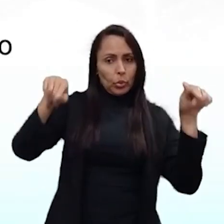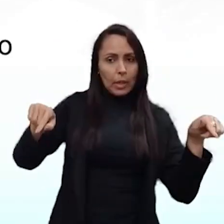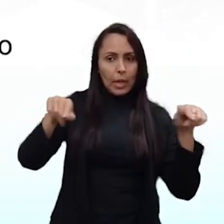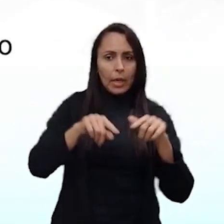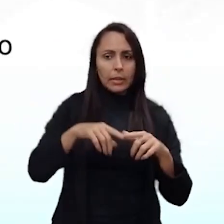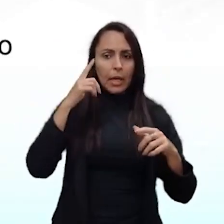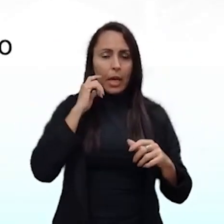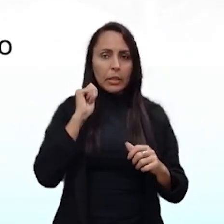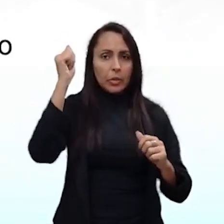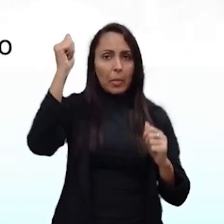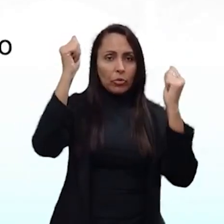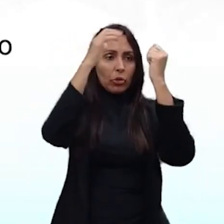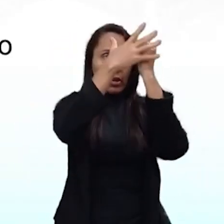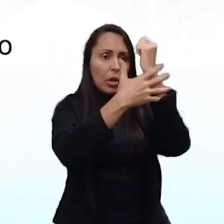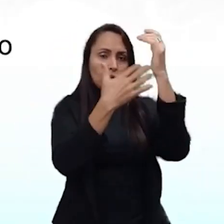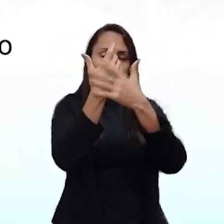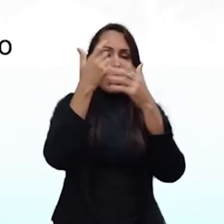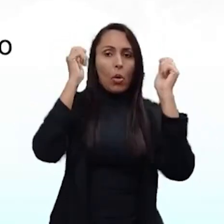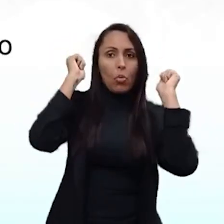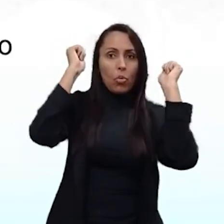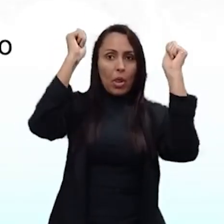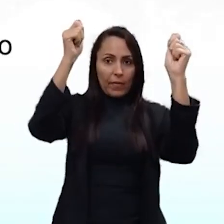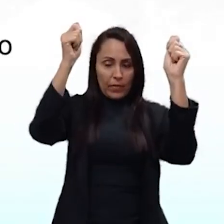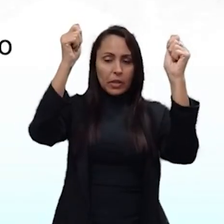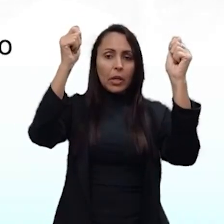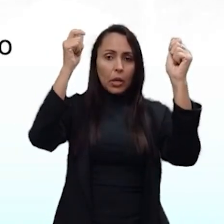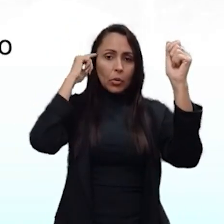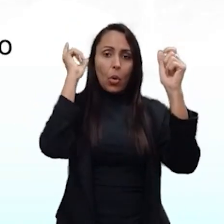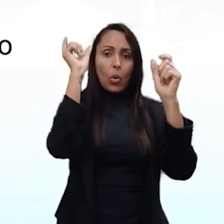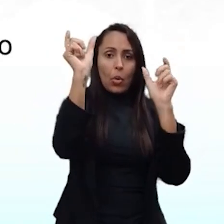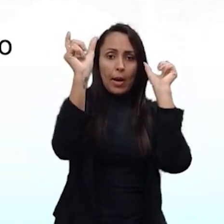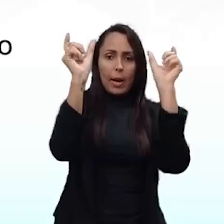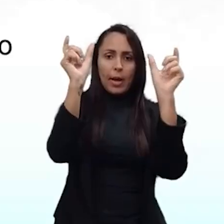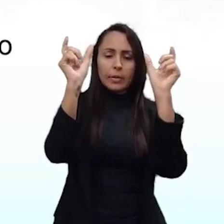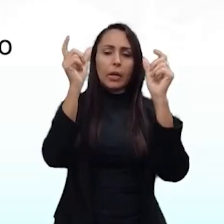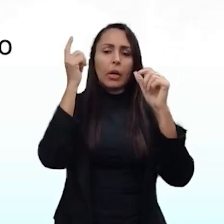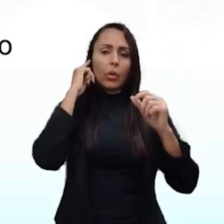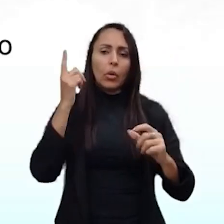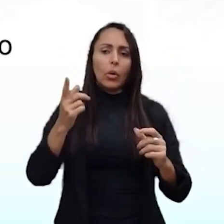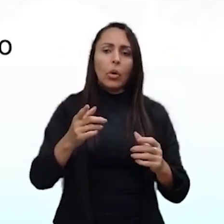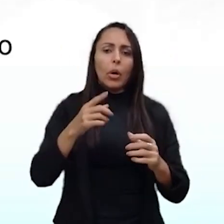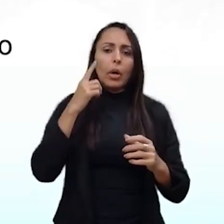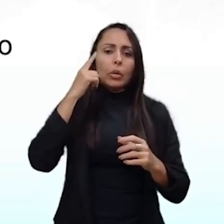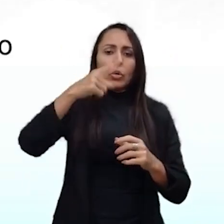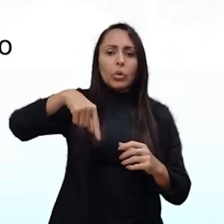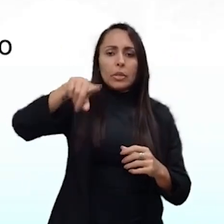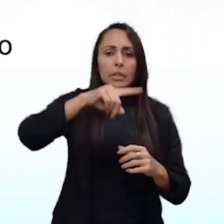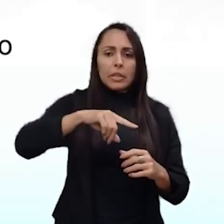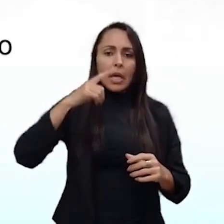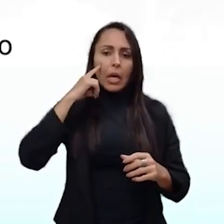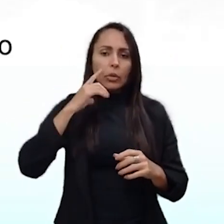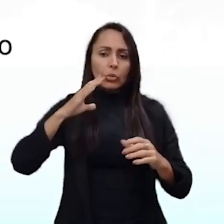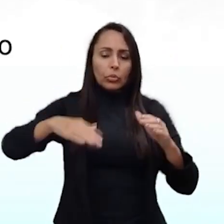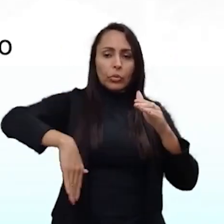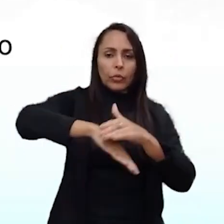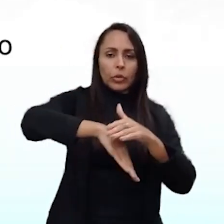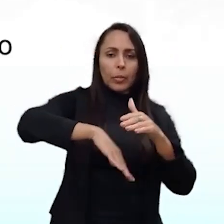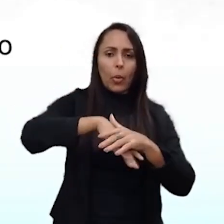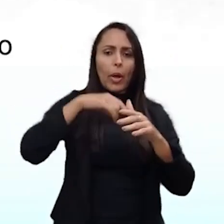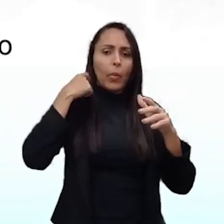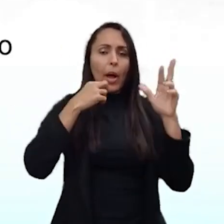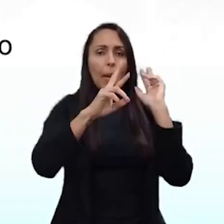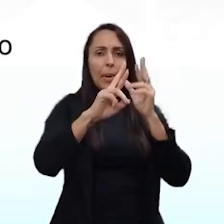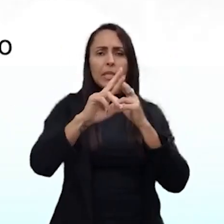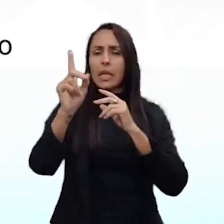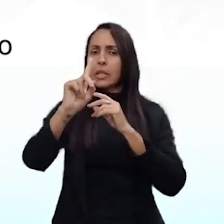imagem das mãos levantando um cartão de advertência utilizado pela arbitragem durante o jogo de futebol é uma